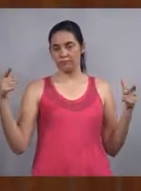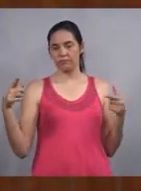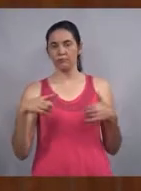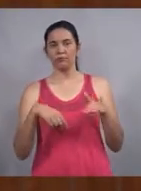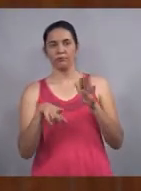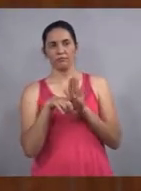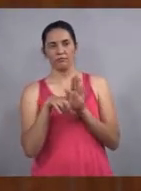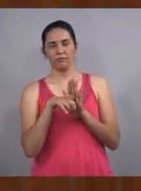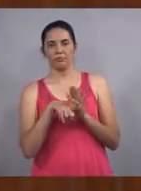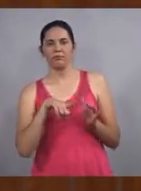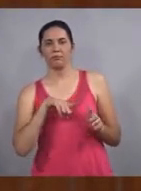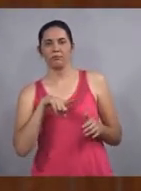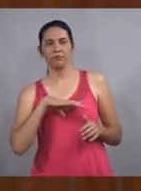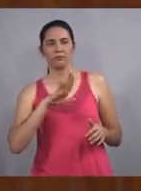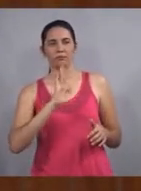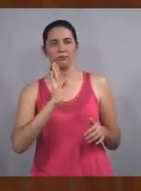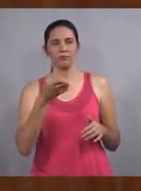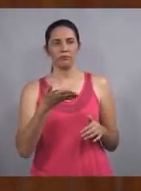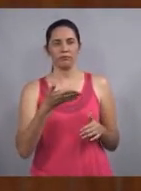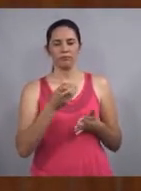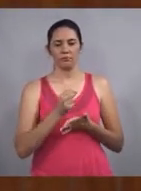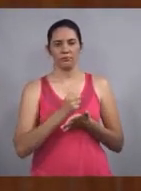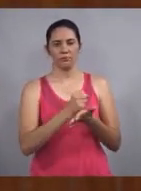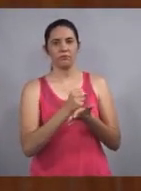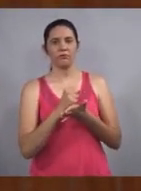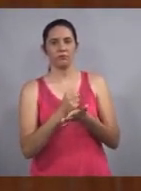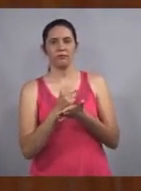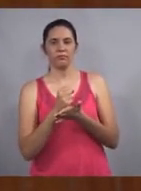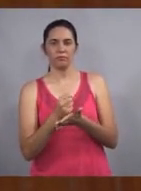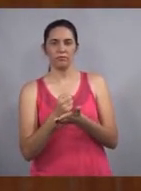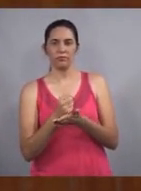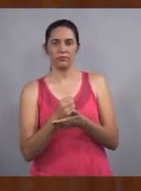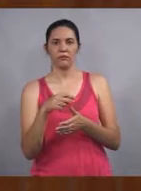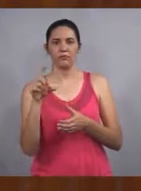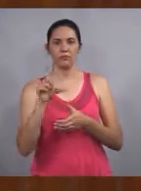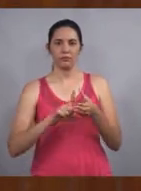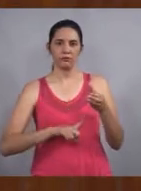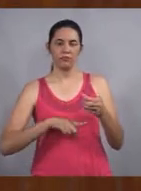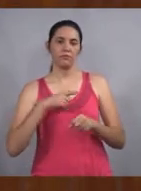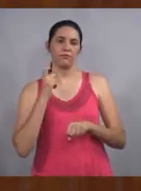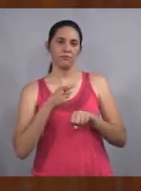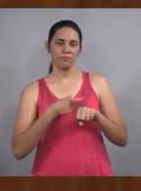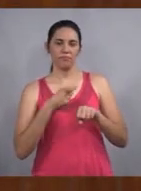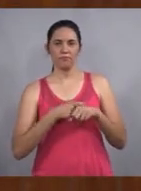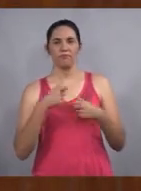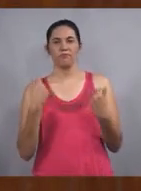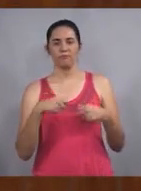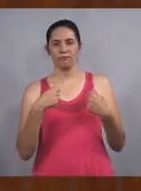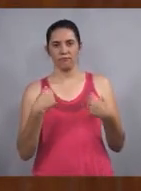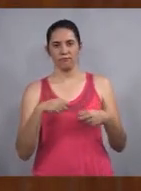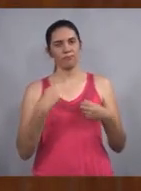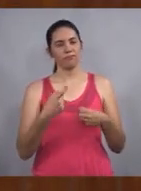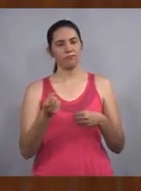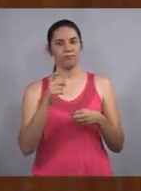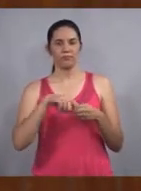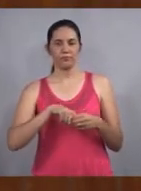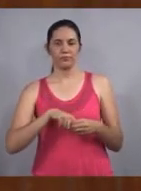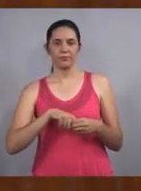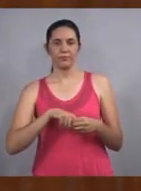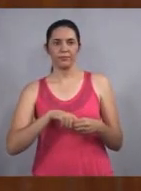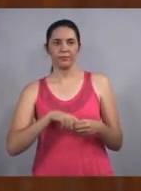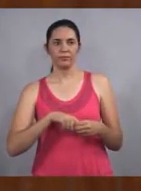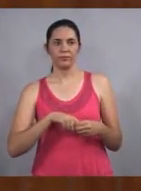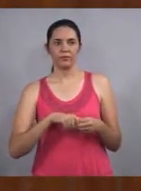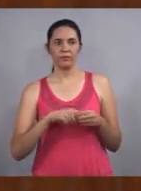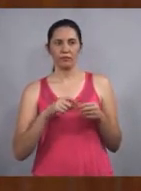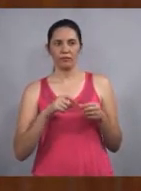legislação que existe sobre destinação de resíduos sólidos, que precisa ser implantado.